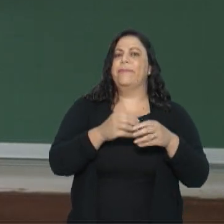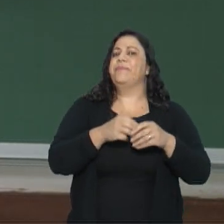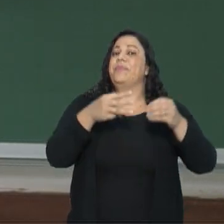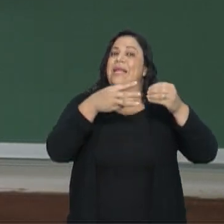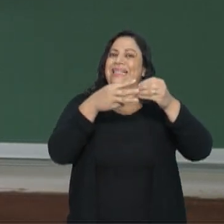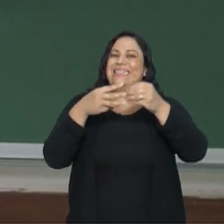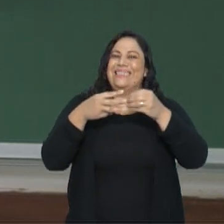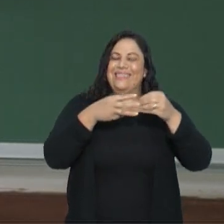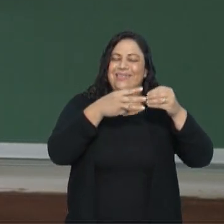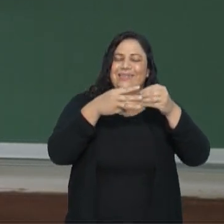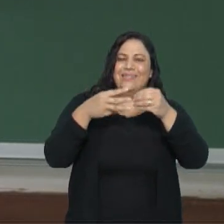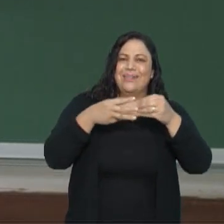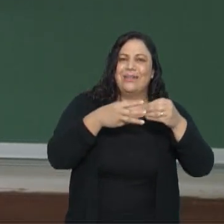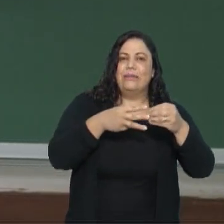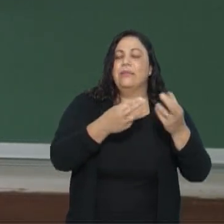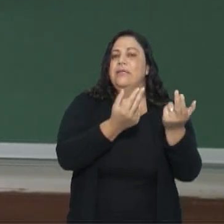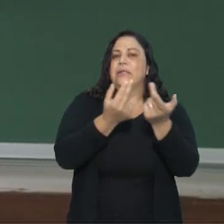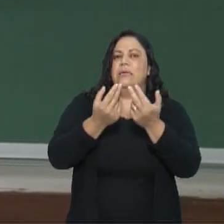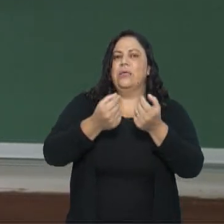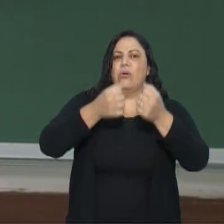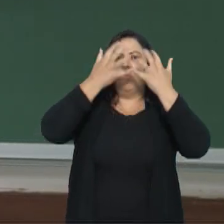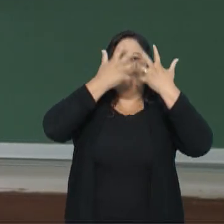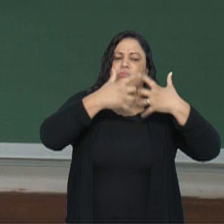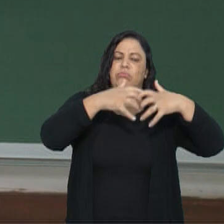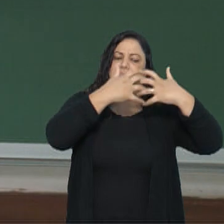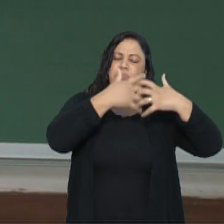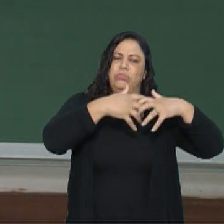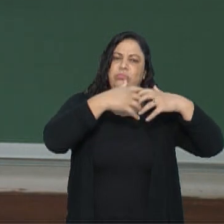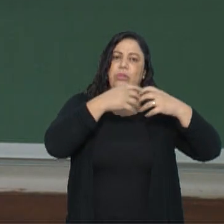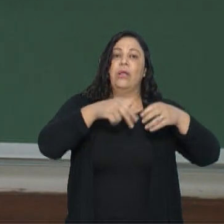neurônio, aquela região que eu tenho o quê? O núcleo.